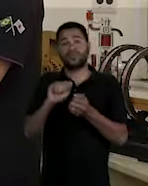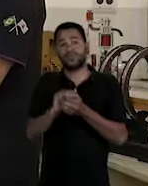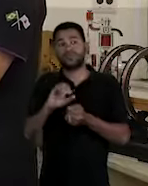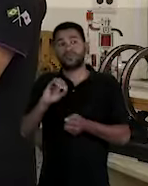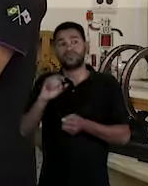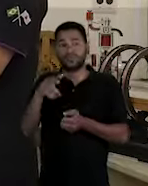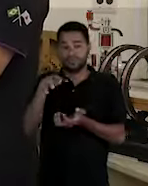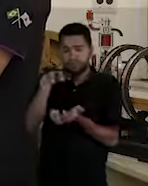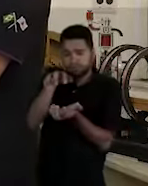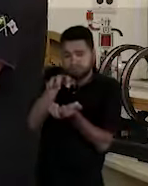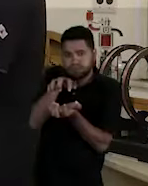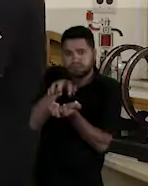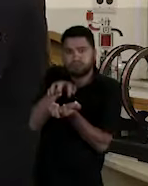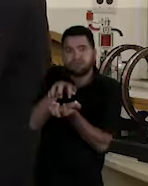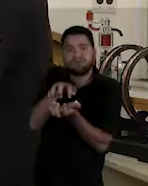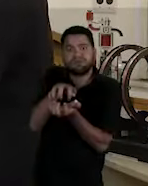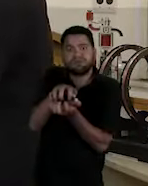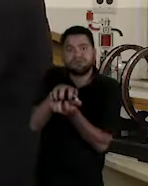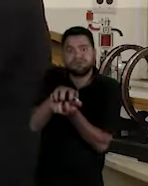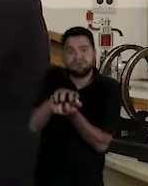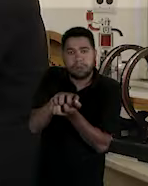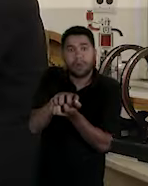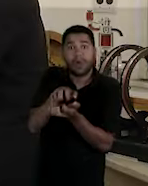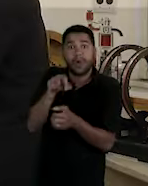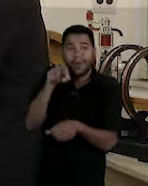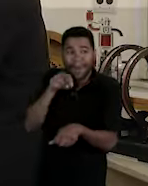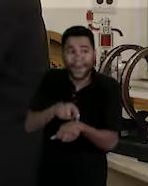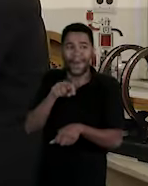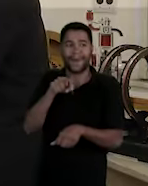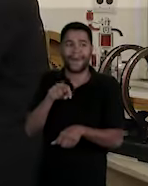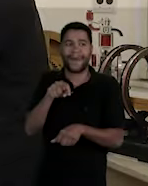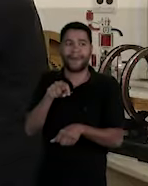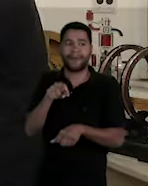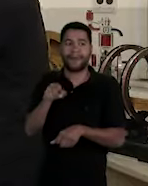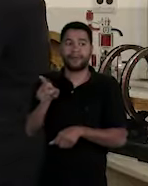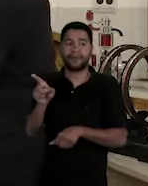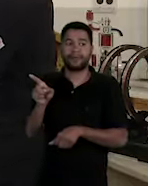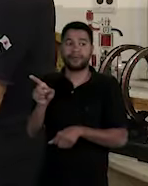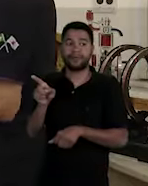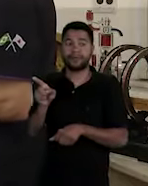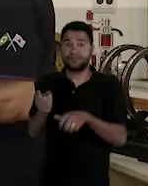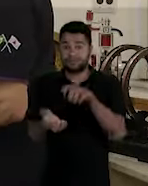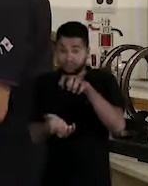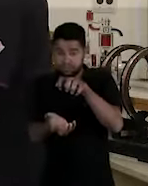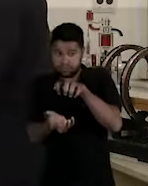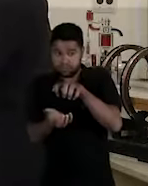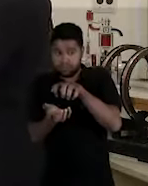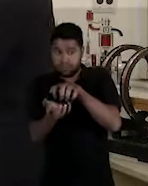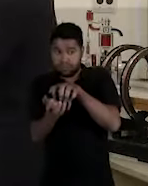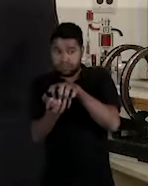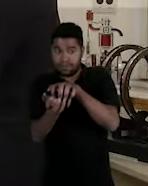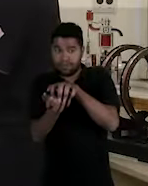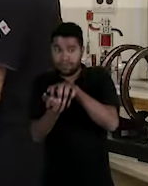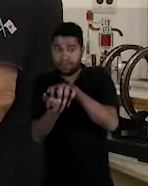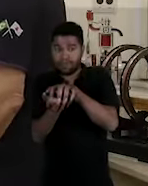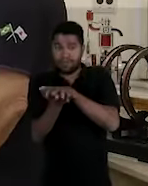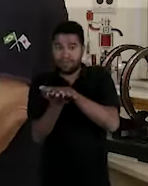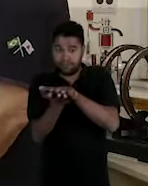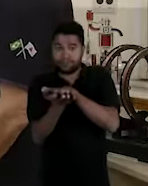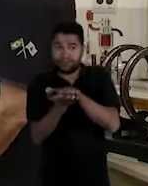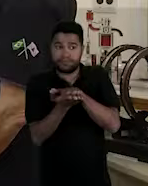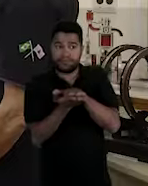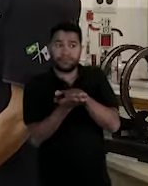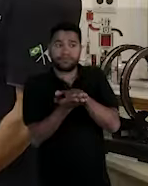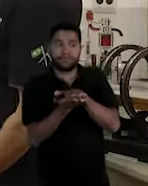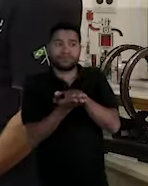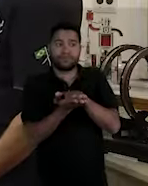com pressão alta. No momento que essa peça chega no ponto mais alto,